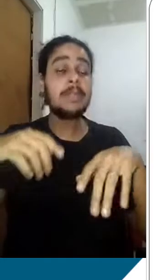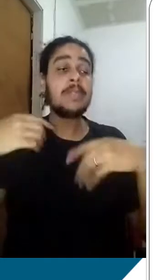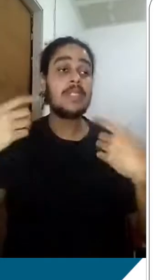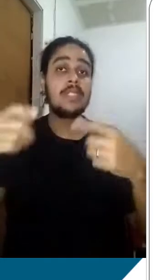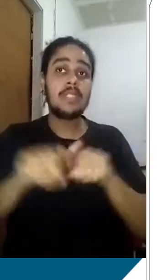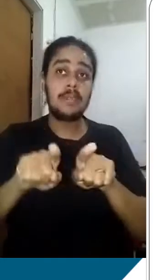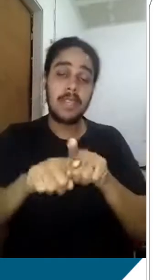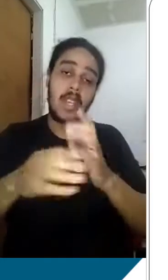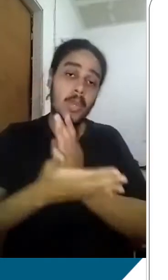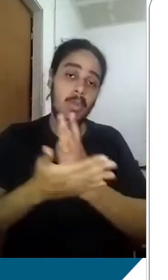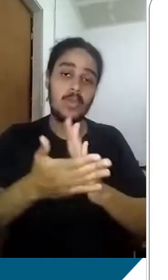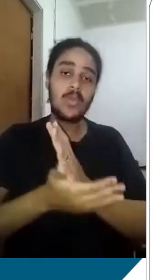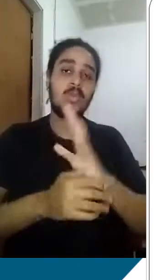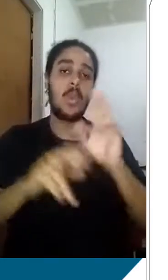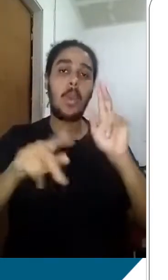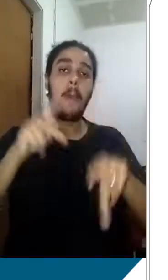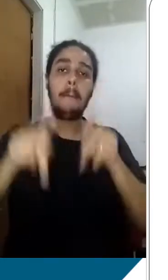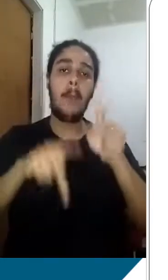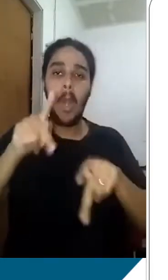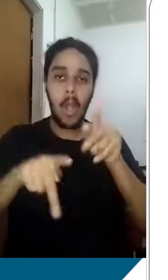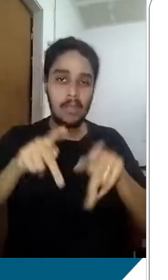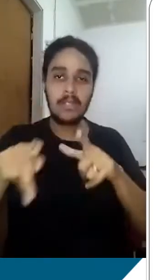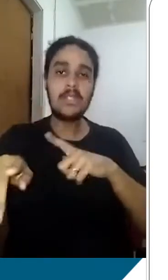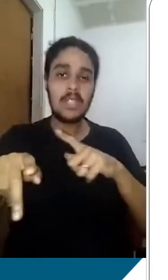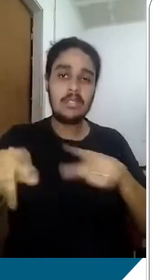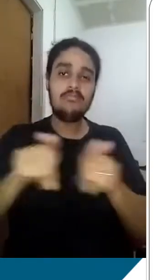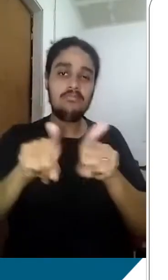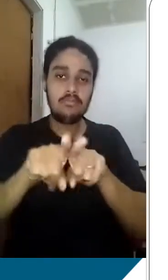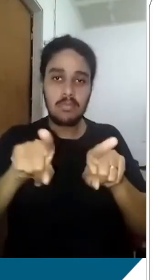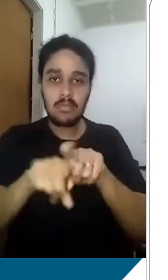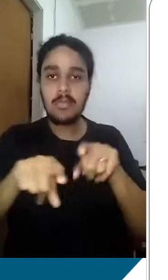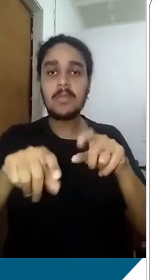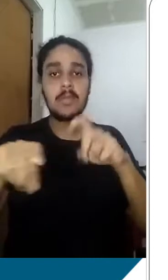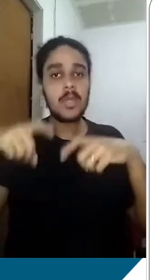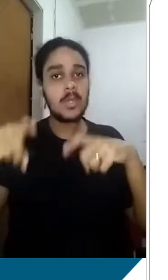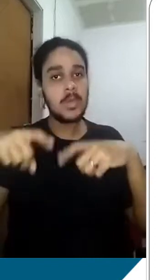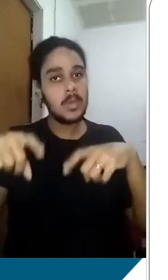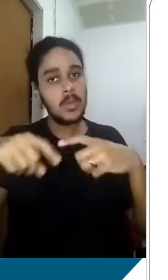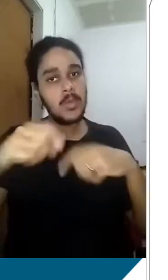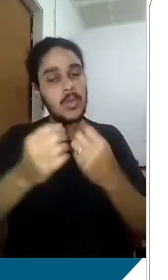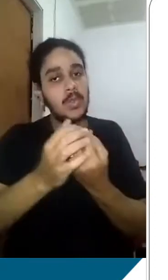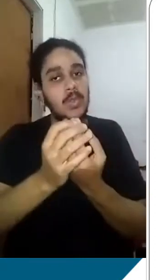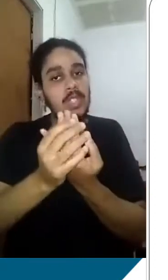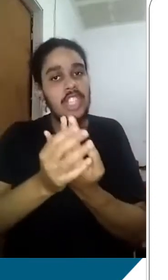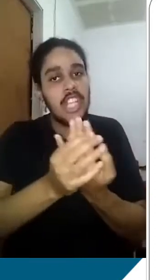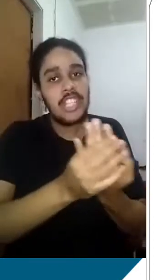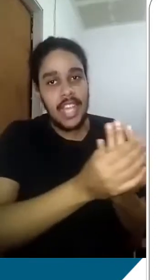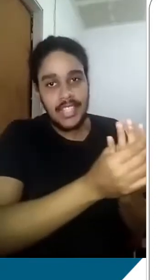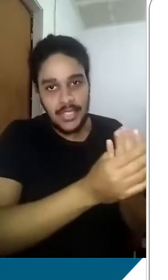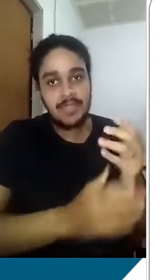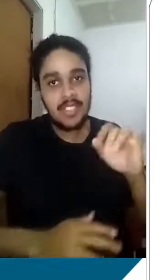praticam esse tipo de agricultura, de jardinagem, né. É interessante porque, apesar dele